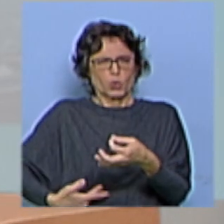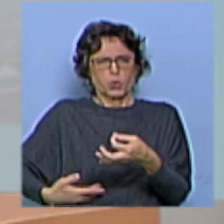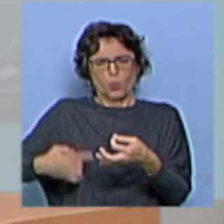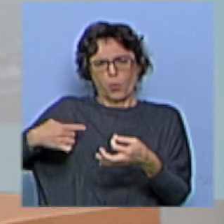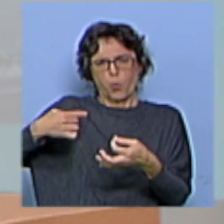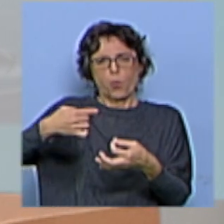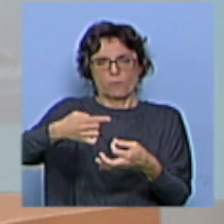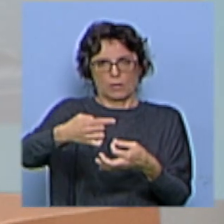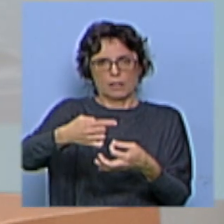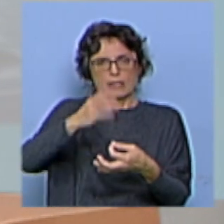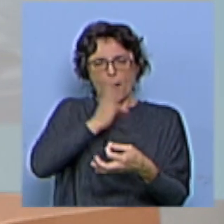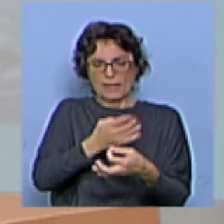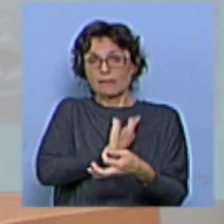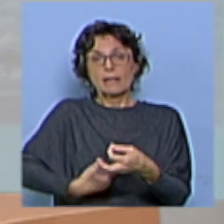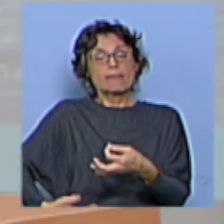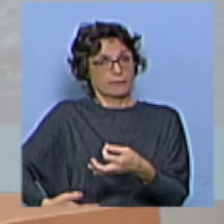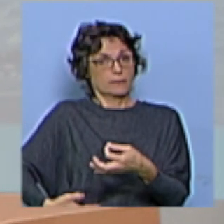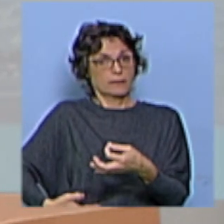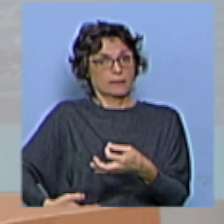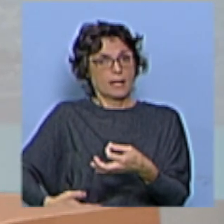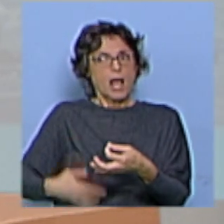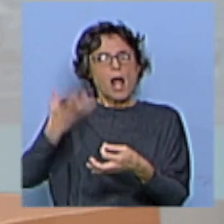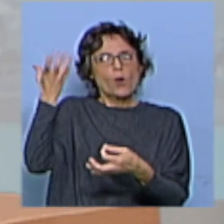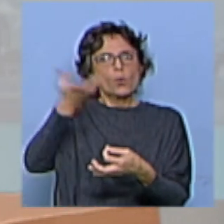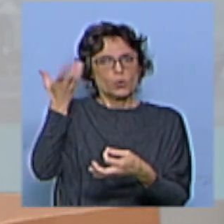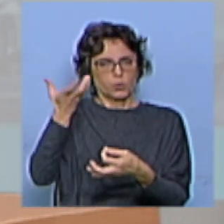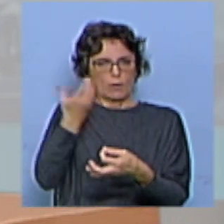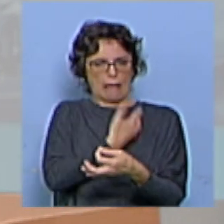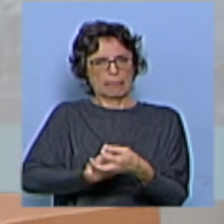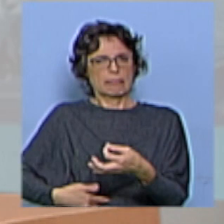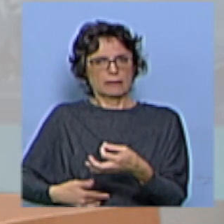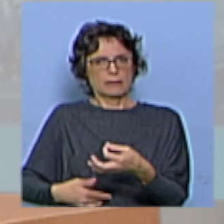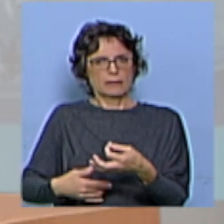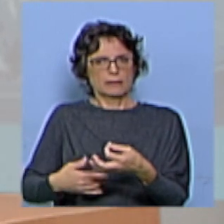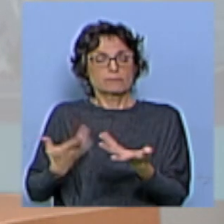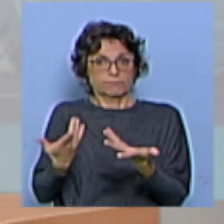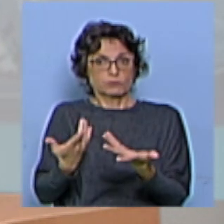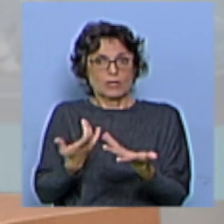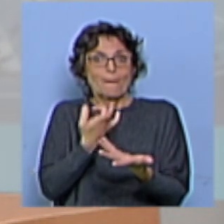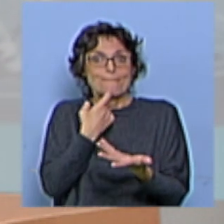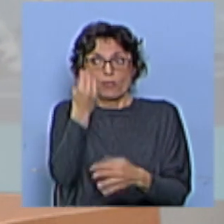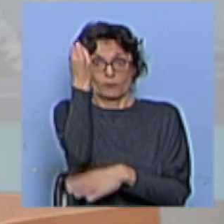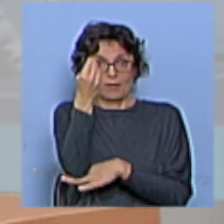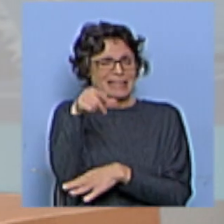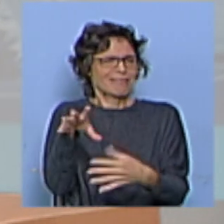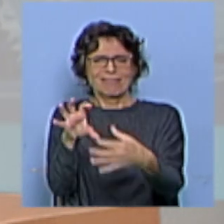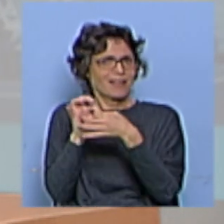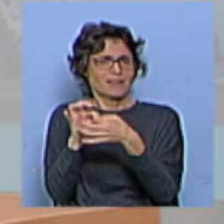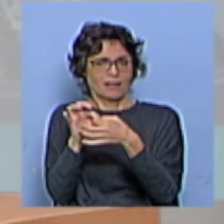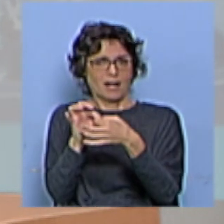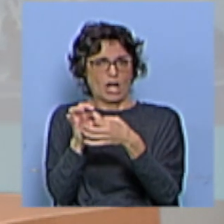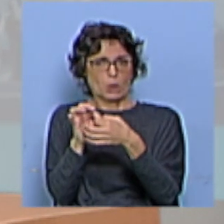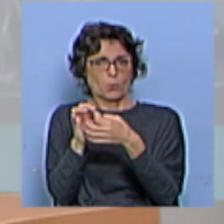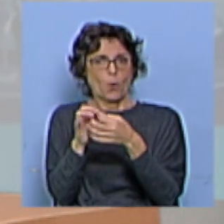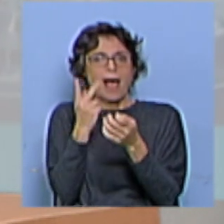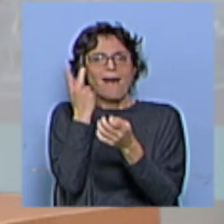imaterial à sua volta e, portanto, a especificidade do património prende-se diretamente com aquilo que são as vivências das comunidades e, portanto,